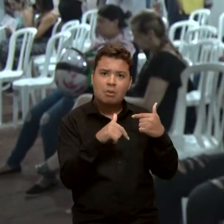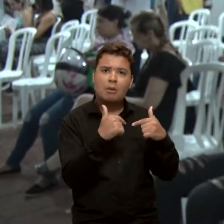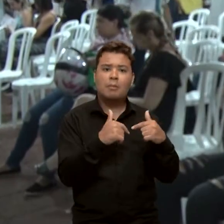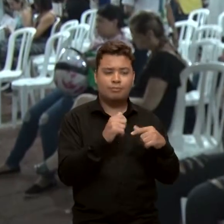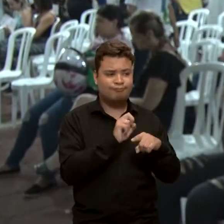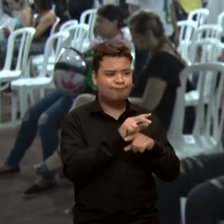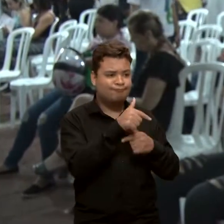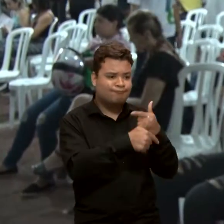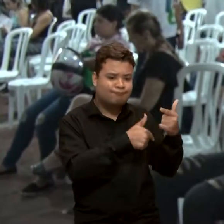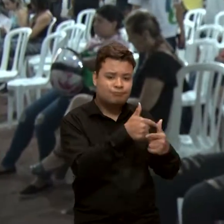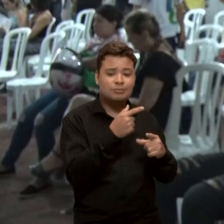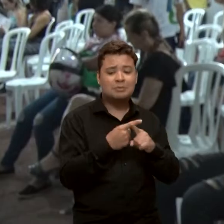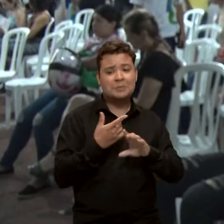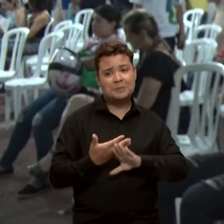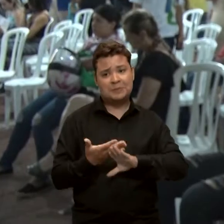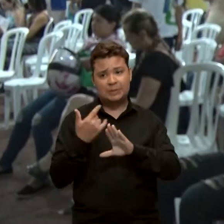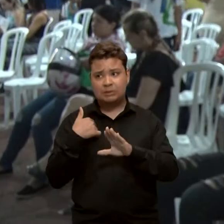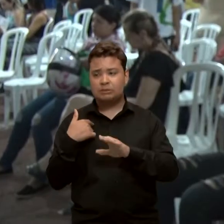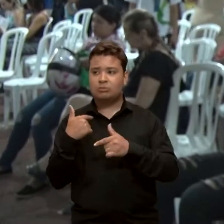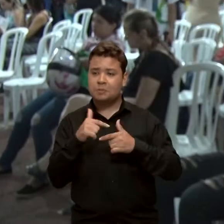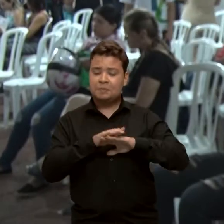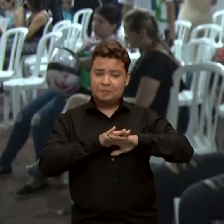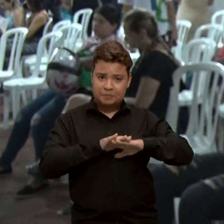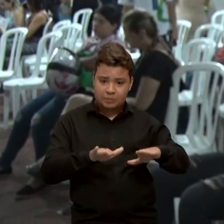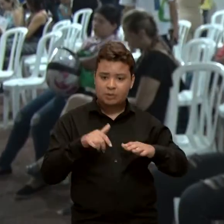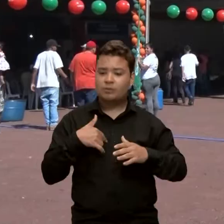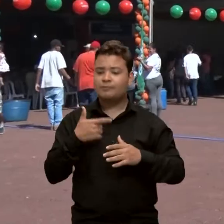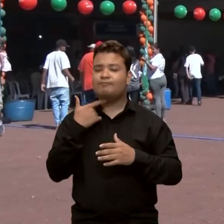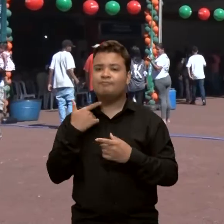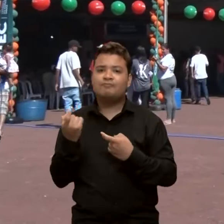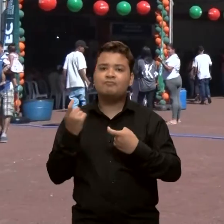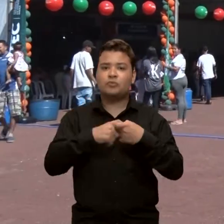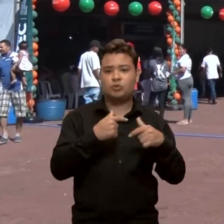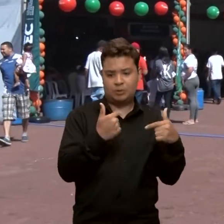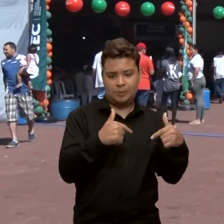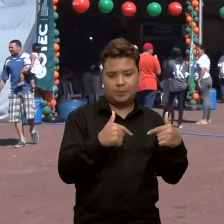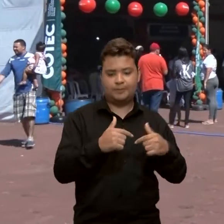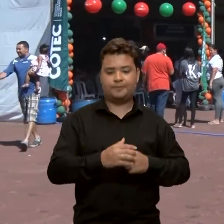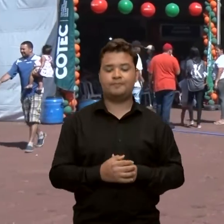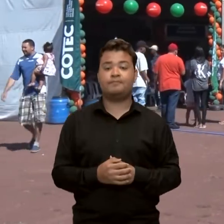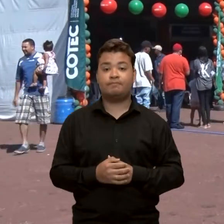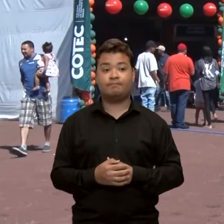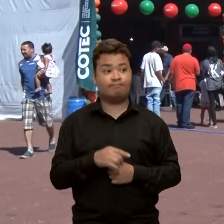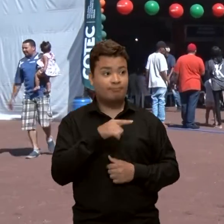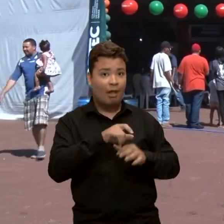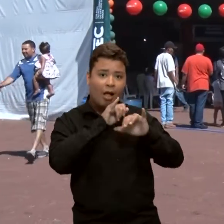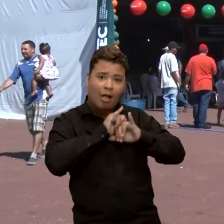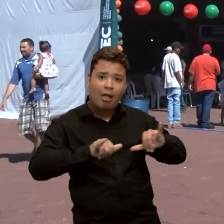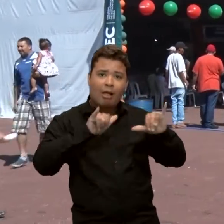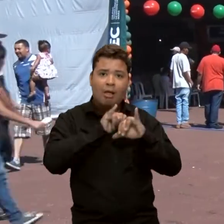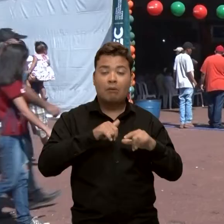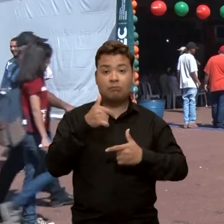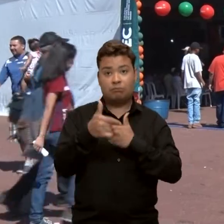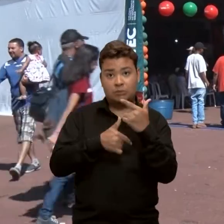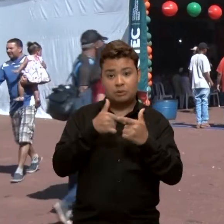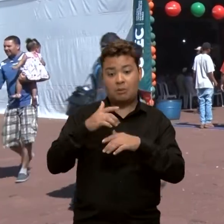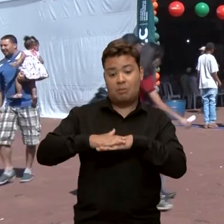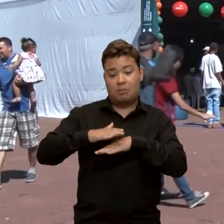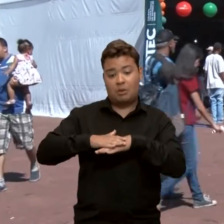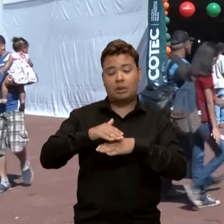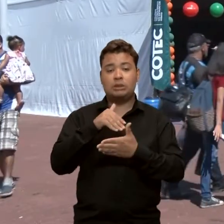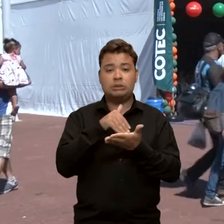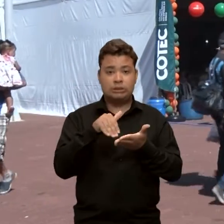já faz alguns anos que eu saí e eu gostaria de voltar a trabalhar. O Feirão de Empregos promovido pela Secretaria de Estado